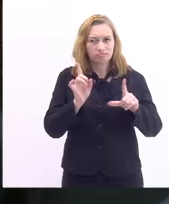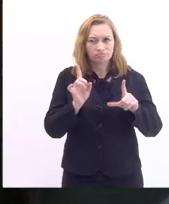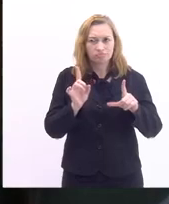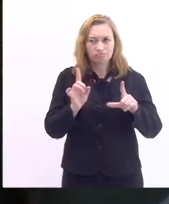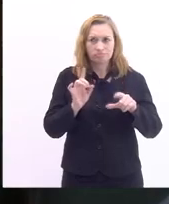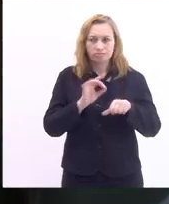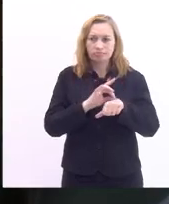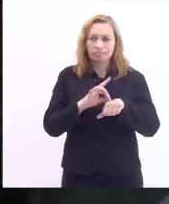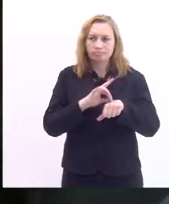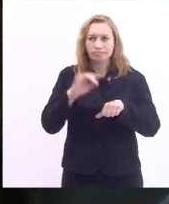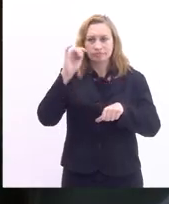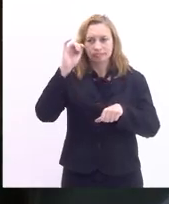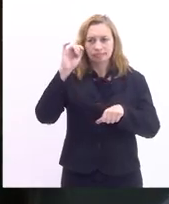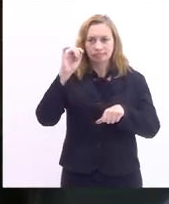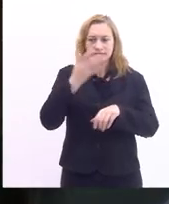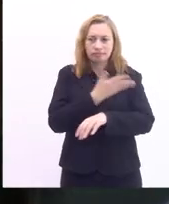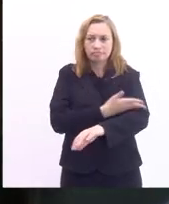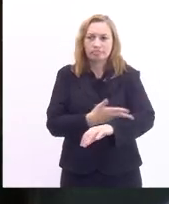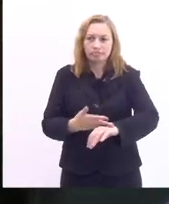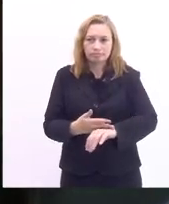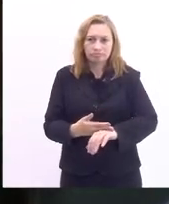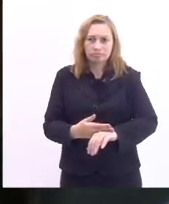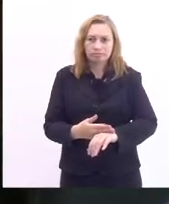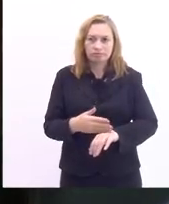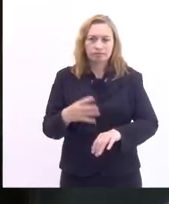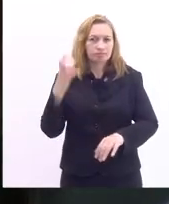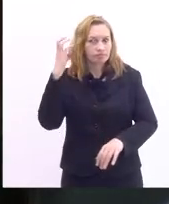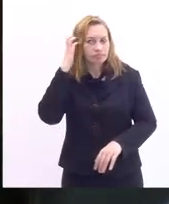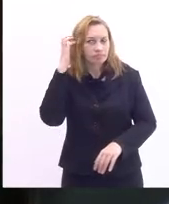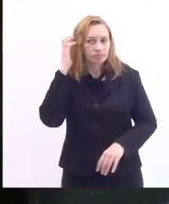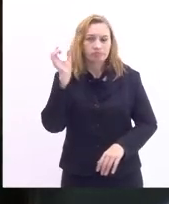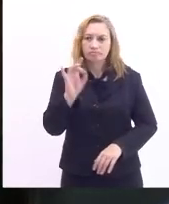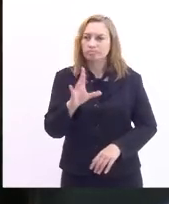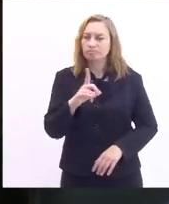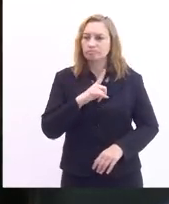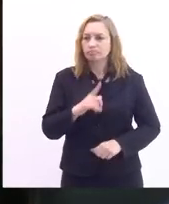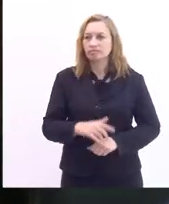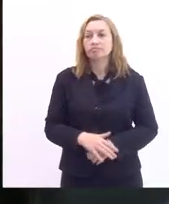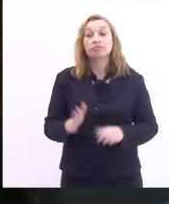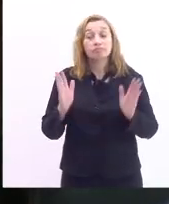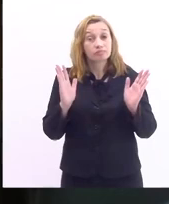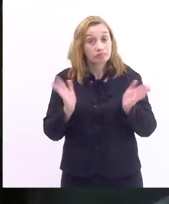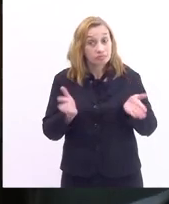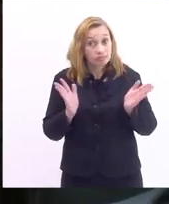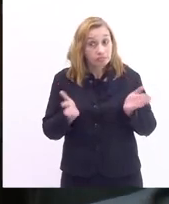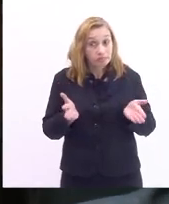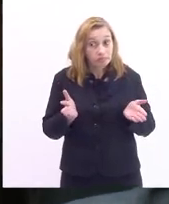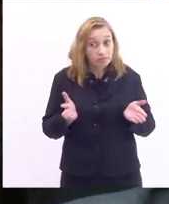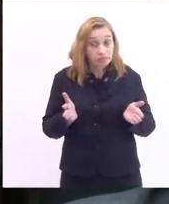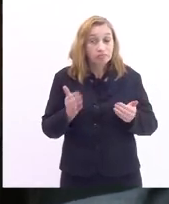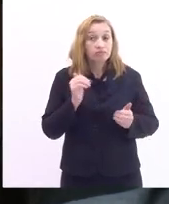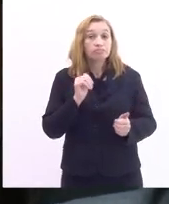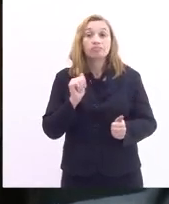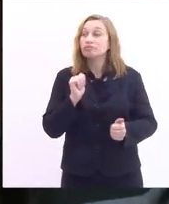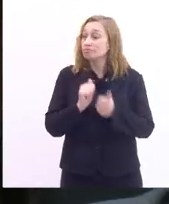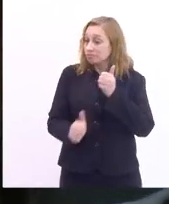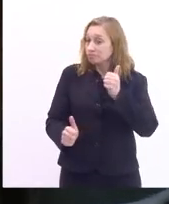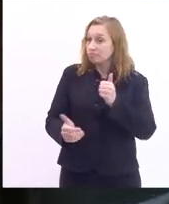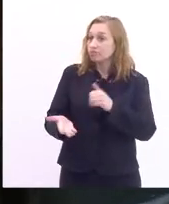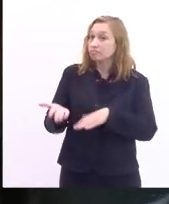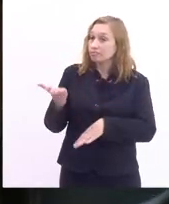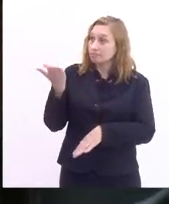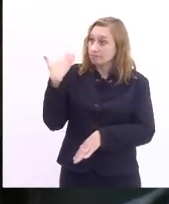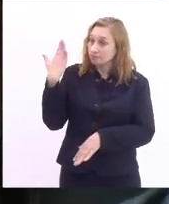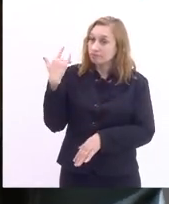ela era preta e branca nós tomando rádio para poder escutar o jogo não é verdade gente